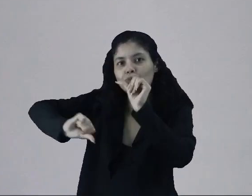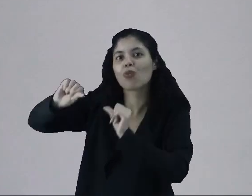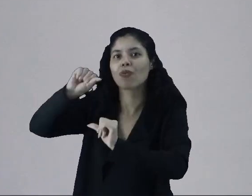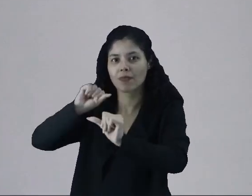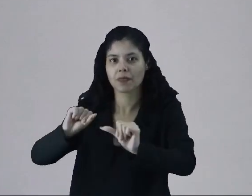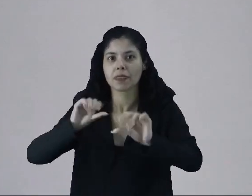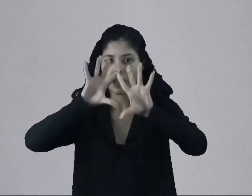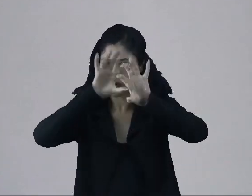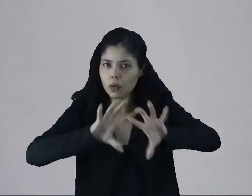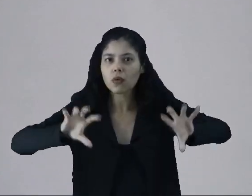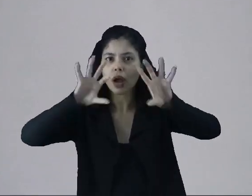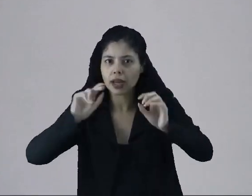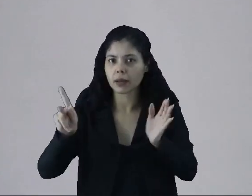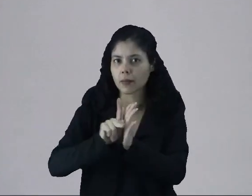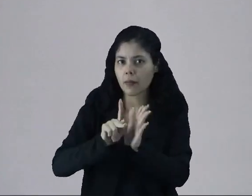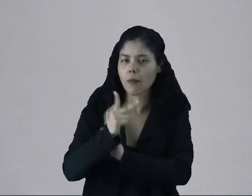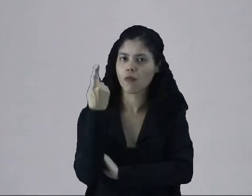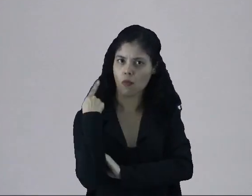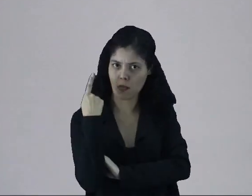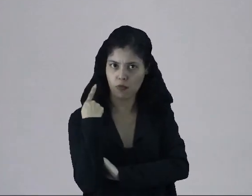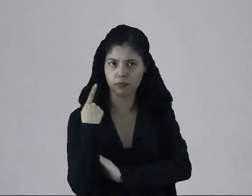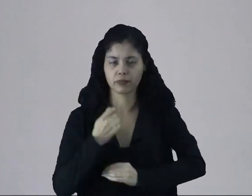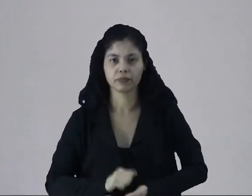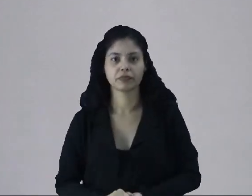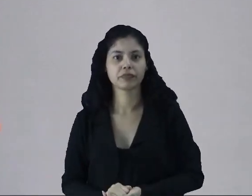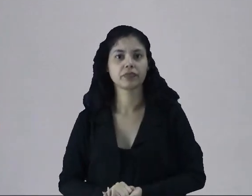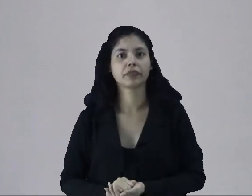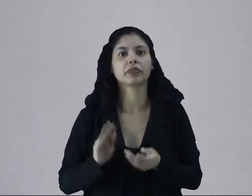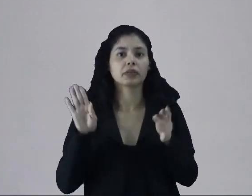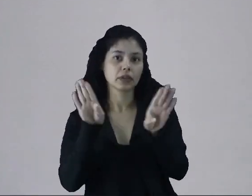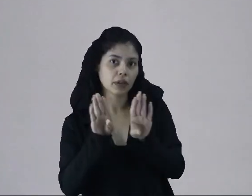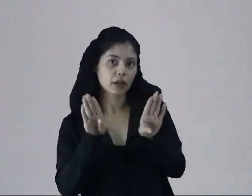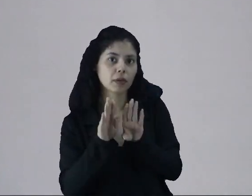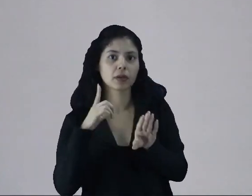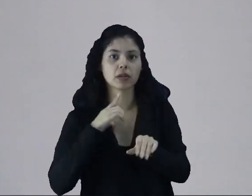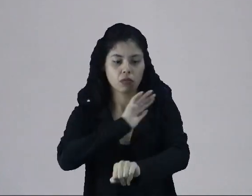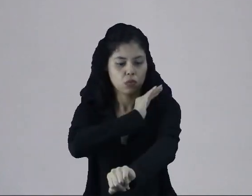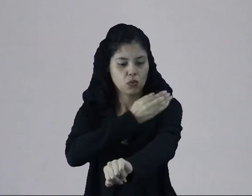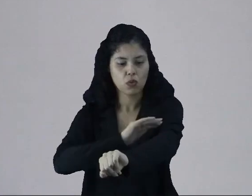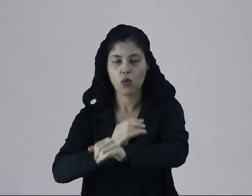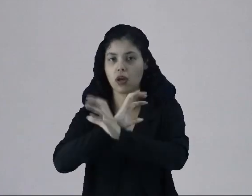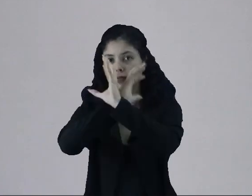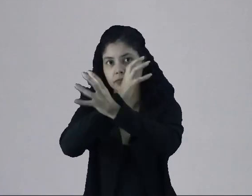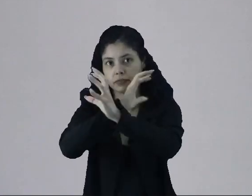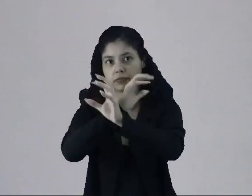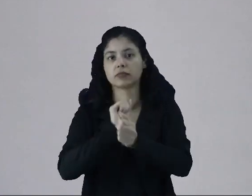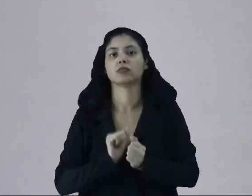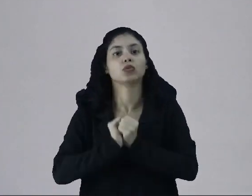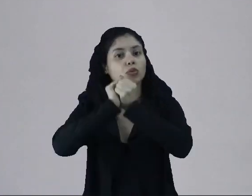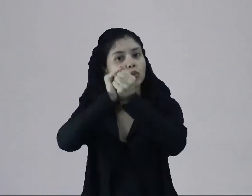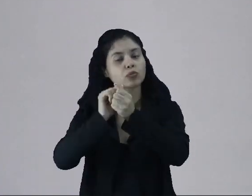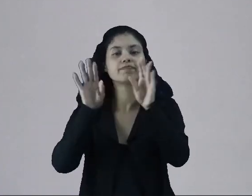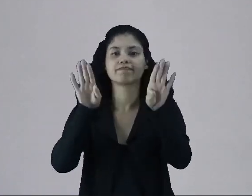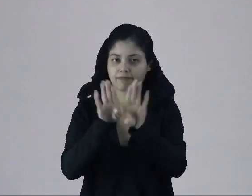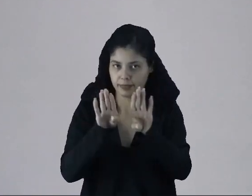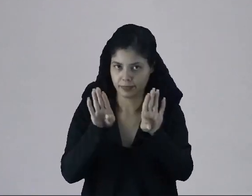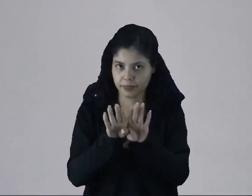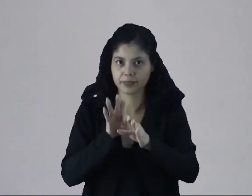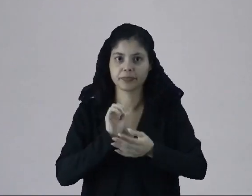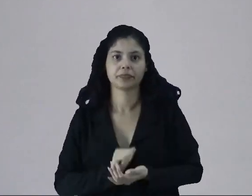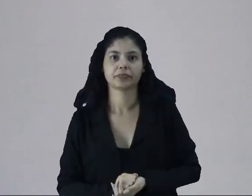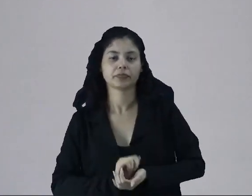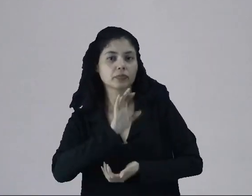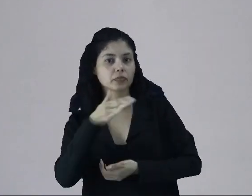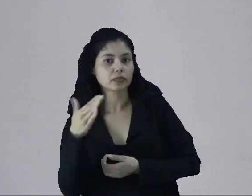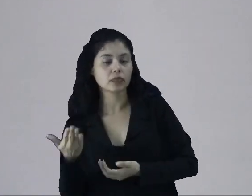que são muito importantes para a nossa sobrevivência. Nós temos o sistema muscular e esquelético que vai estar caminhando junto. Então, quando você